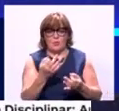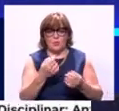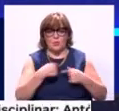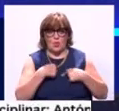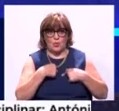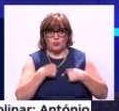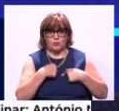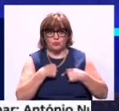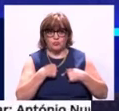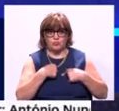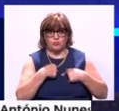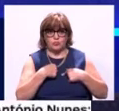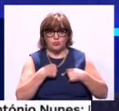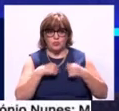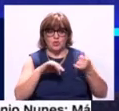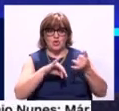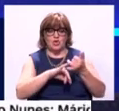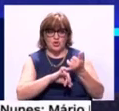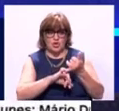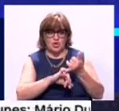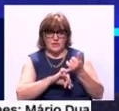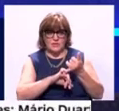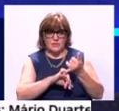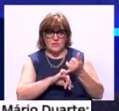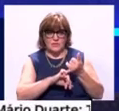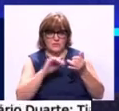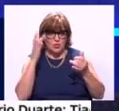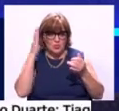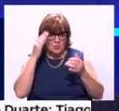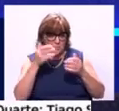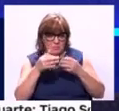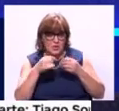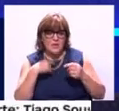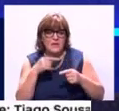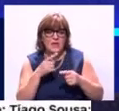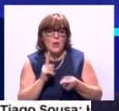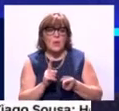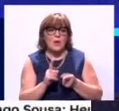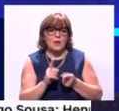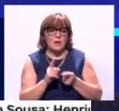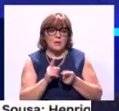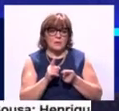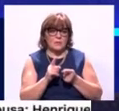Eu, sócio número 17.801, o que é que eu tenho?